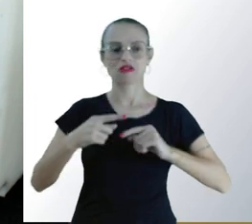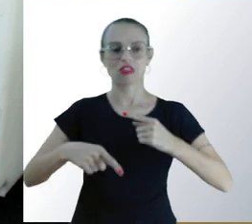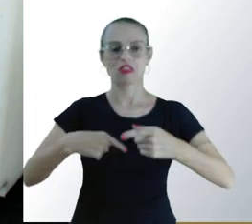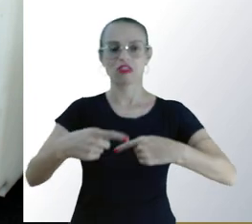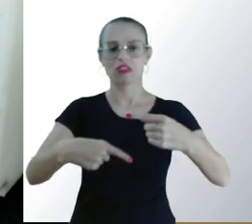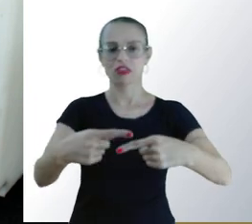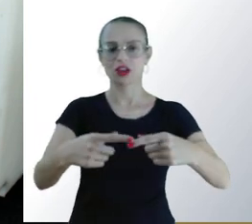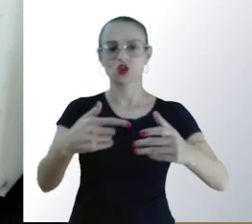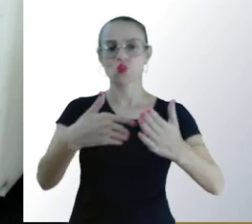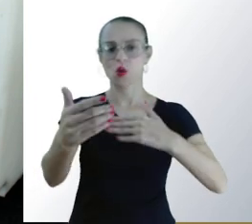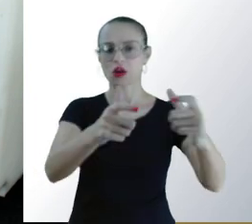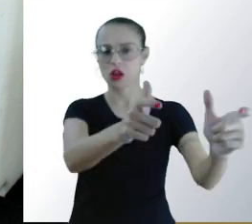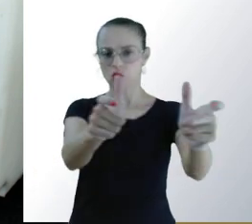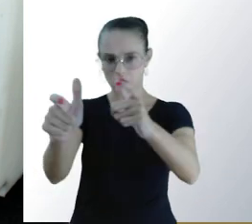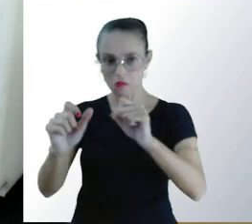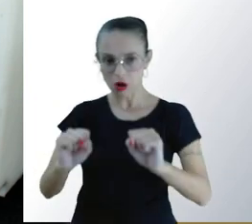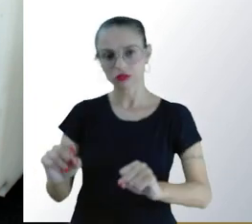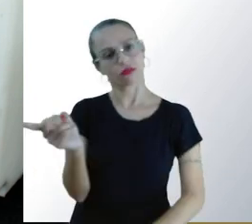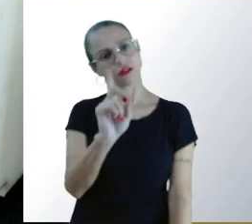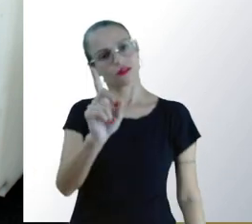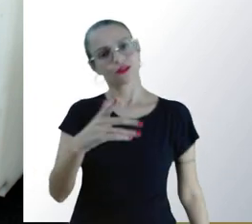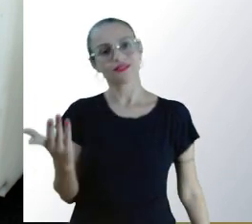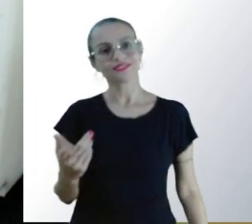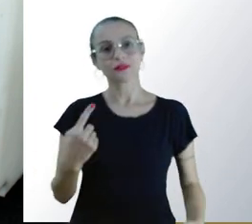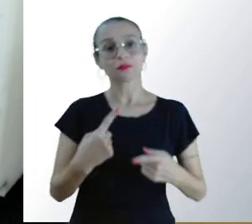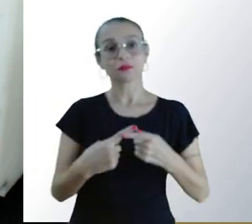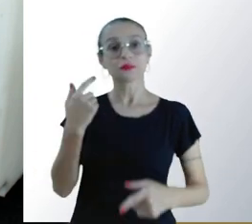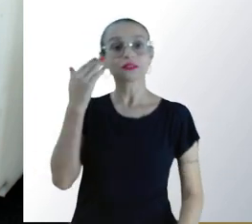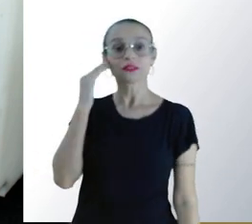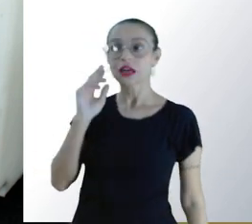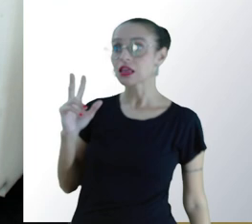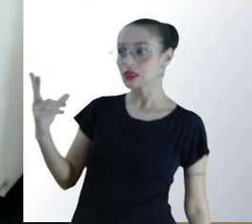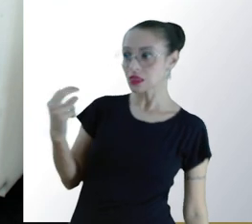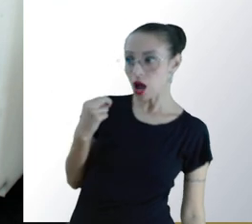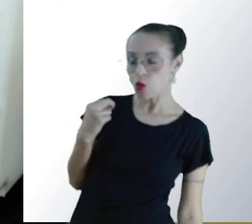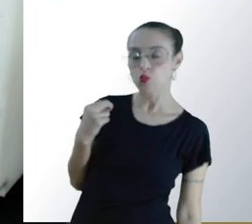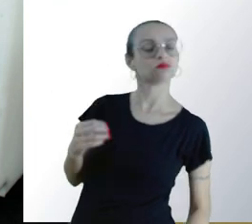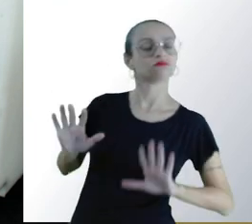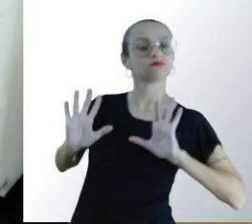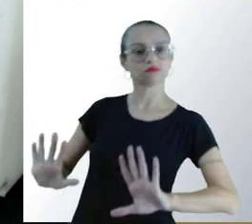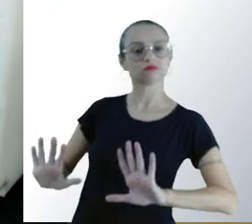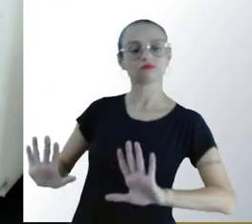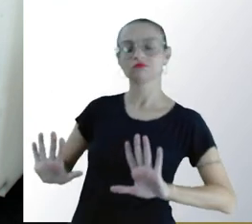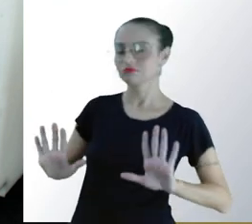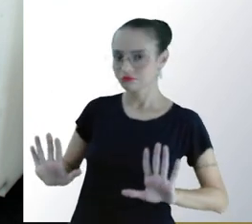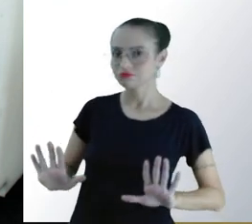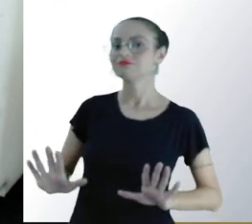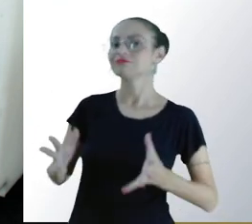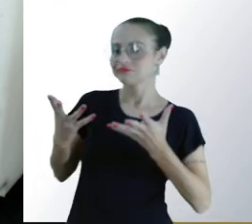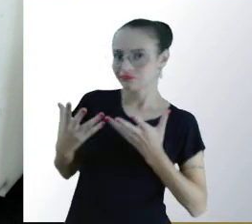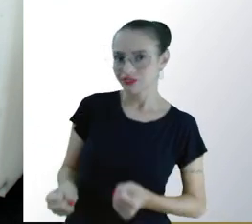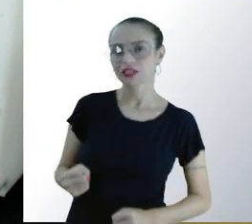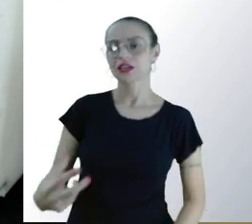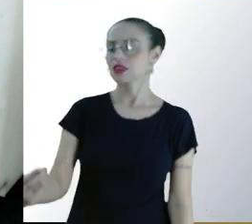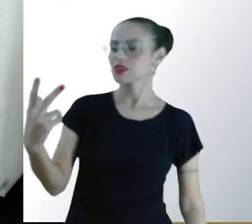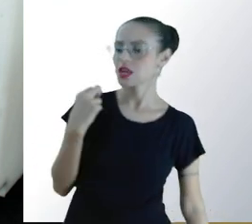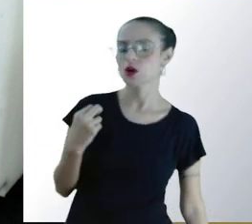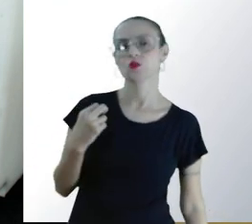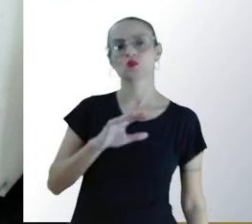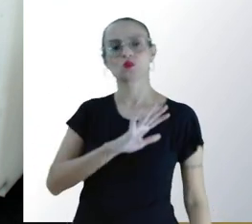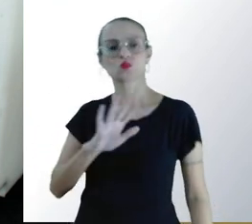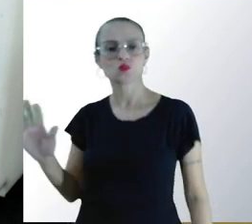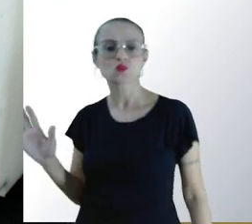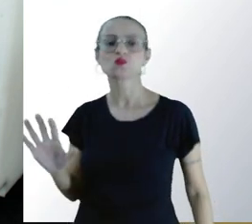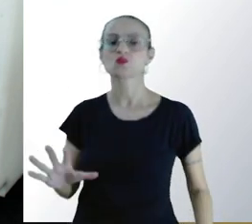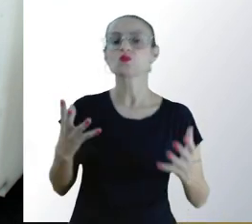repetir em qualquer espaço, né? E eu preciso entender que não é não. Exatamente, a importância do consentimento e do não, da negativa